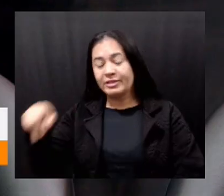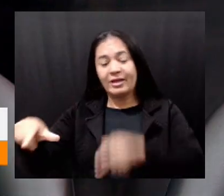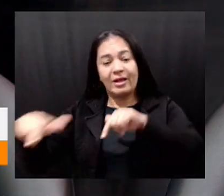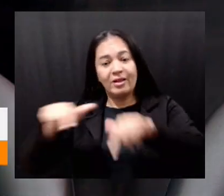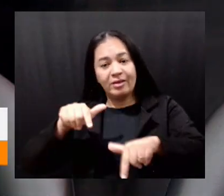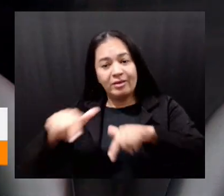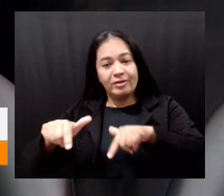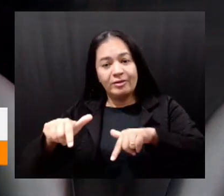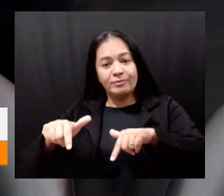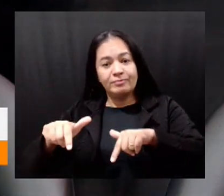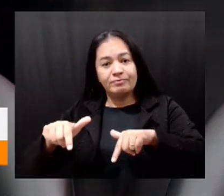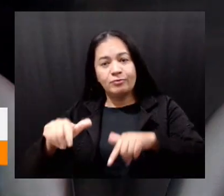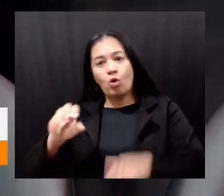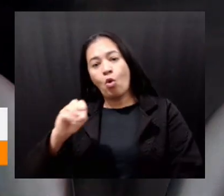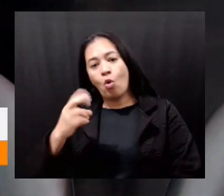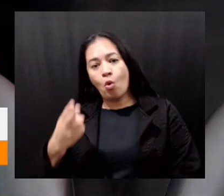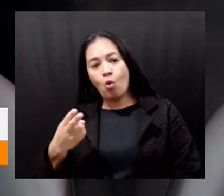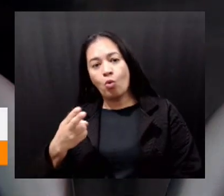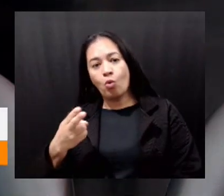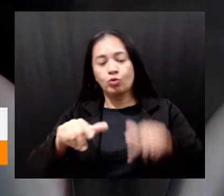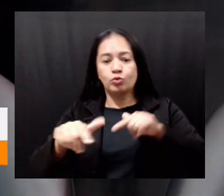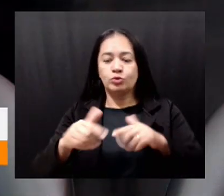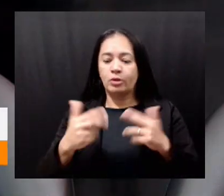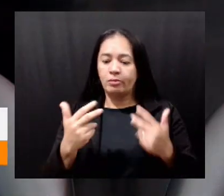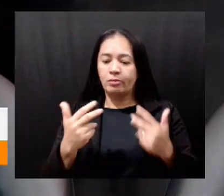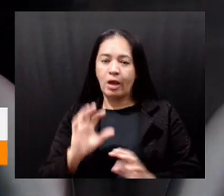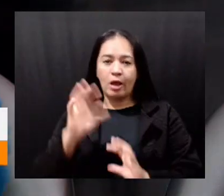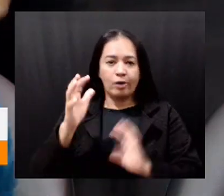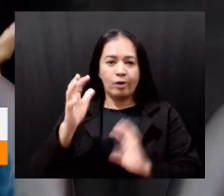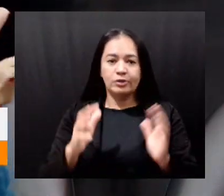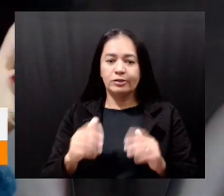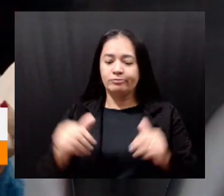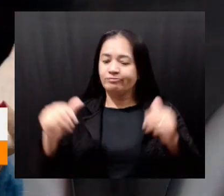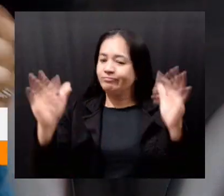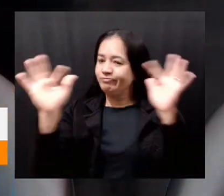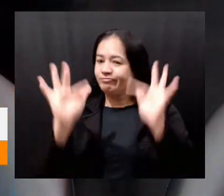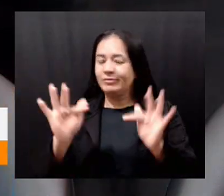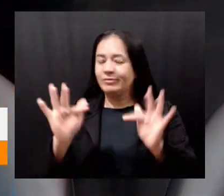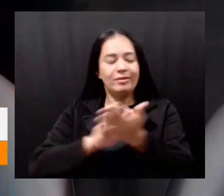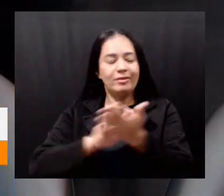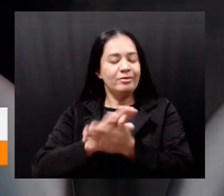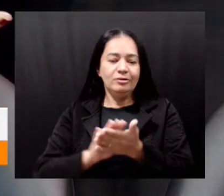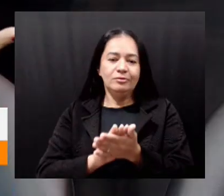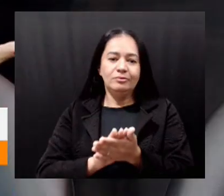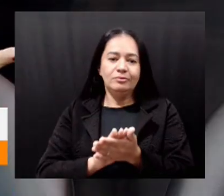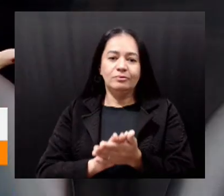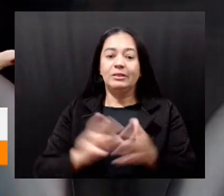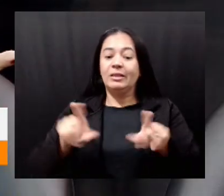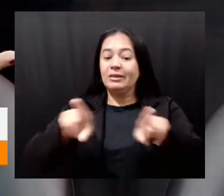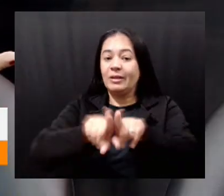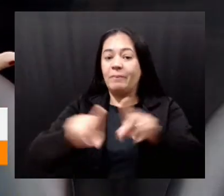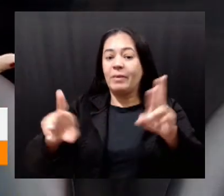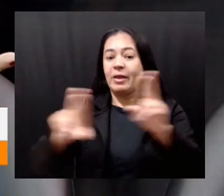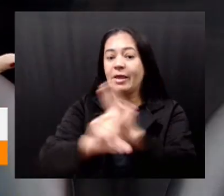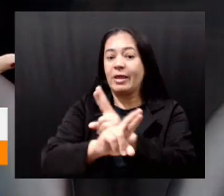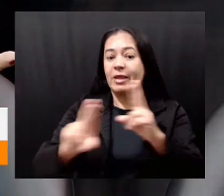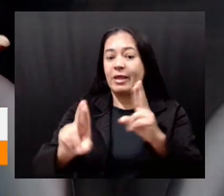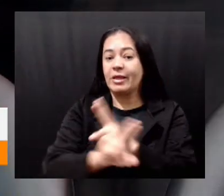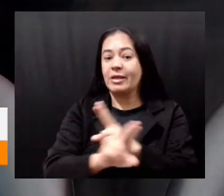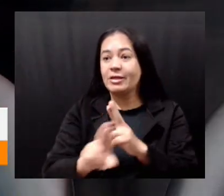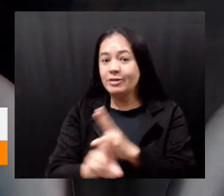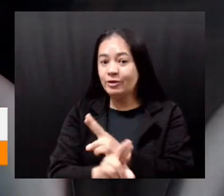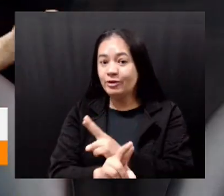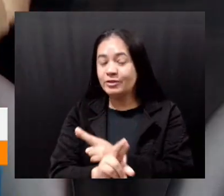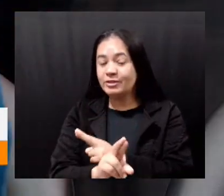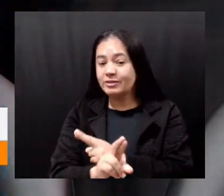que o trabalho funciona, não estava feliz. Relacionamentos pessoais, quantos casamentos não terminaram na